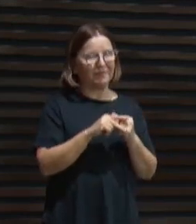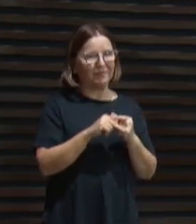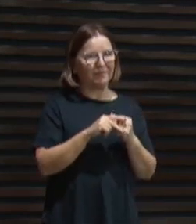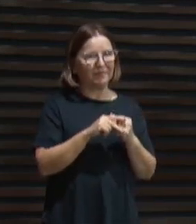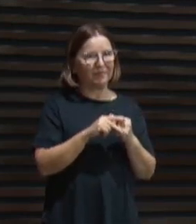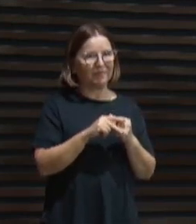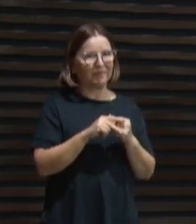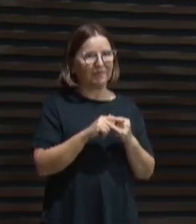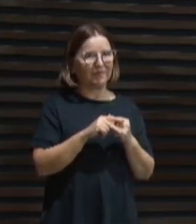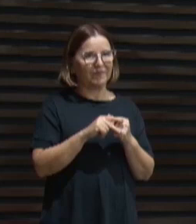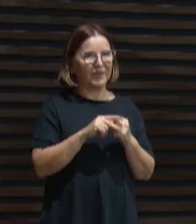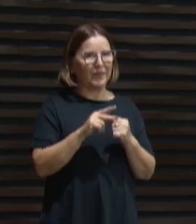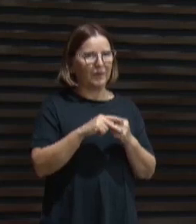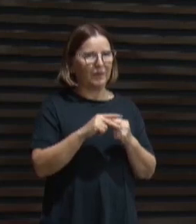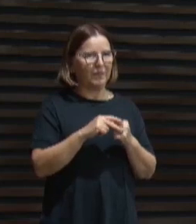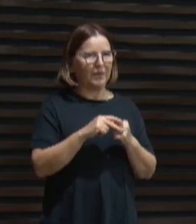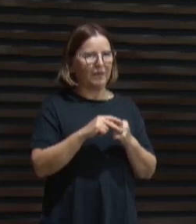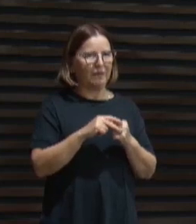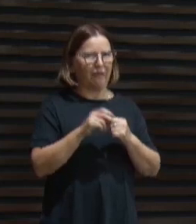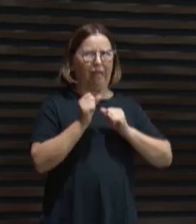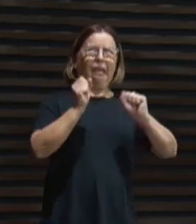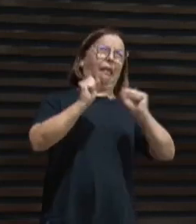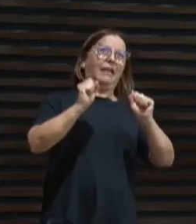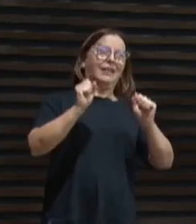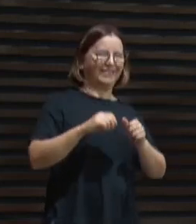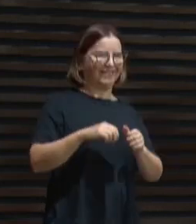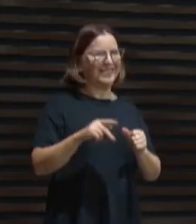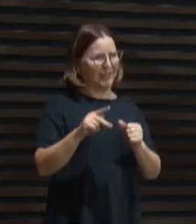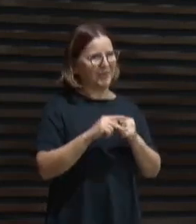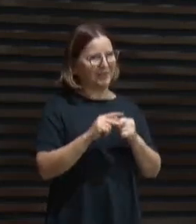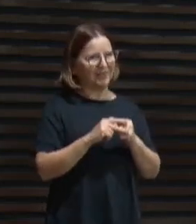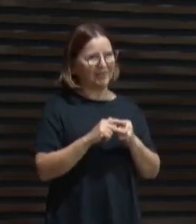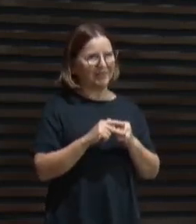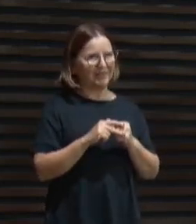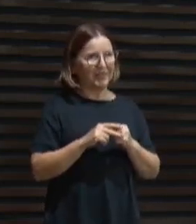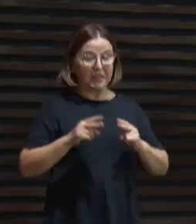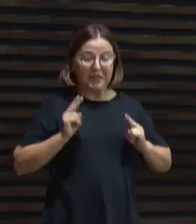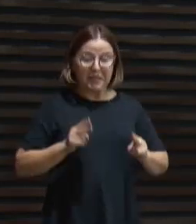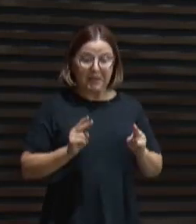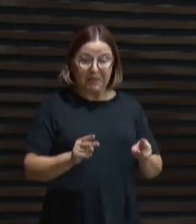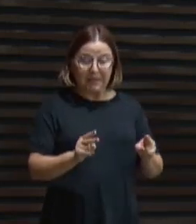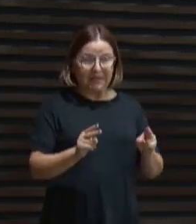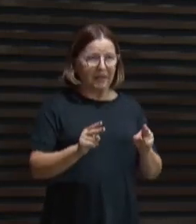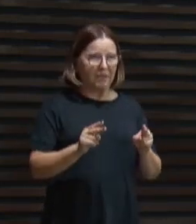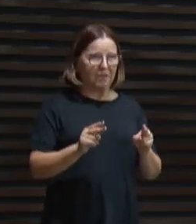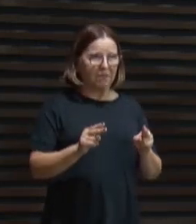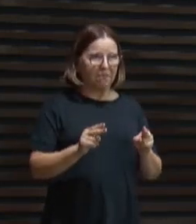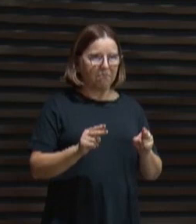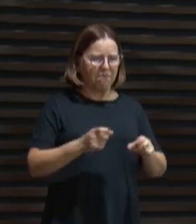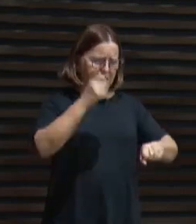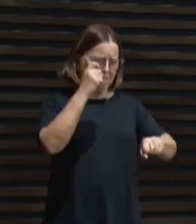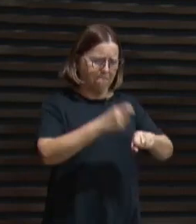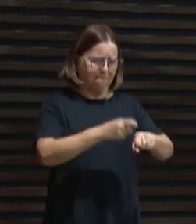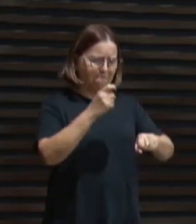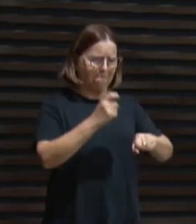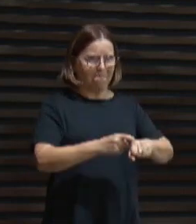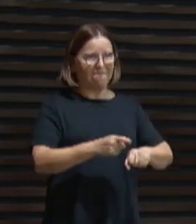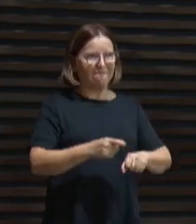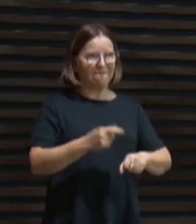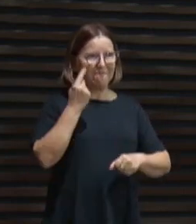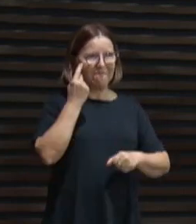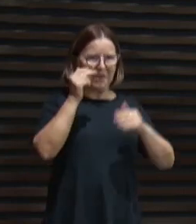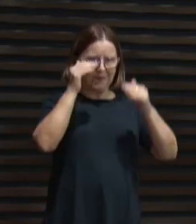o escoiciador, aquele que estava sempre com o ouvido duro para ouvir o que o Senhor estava